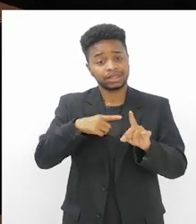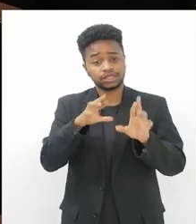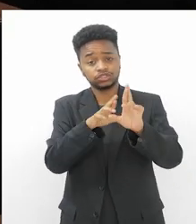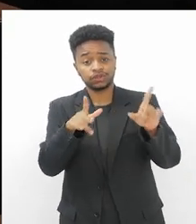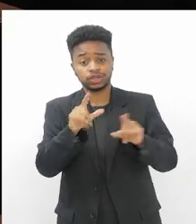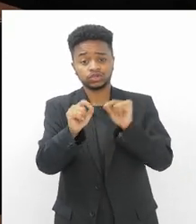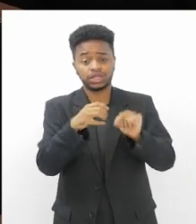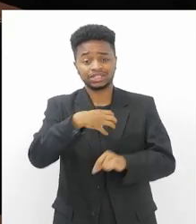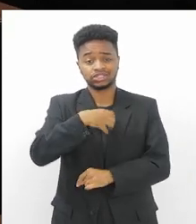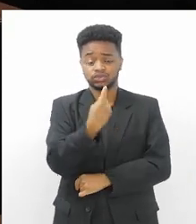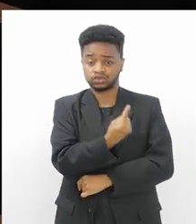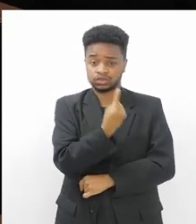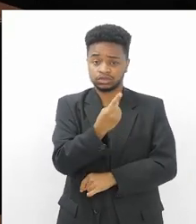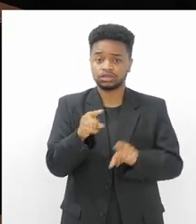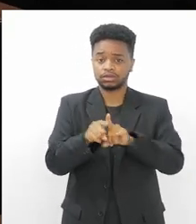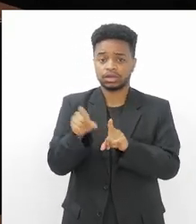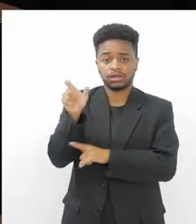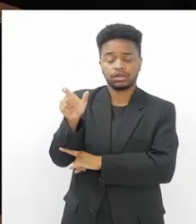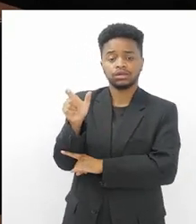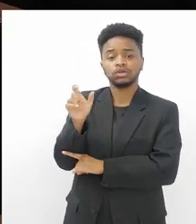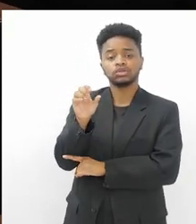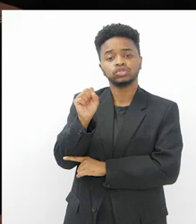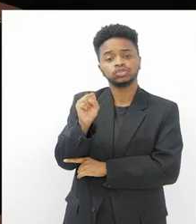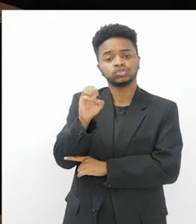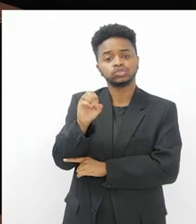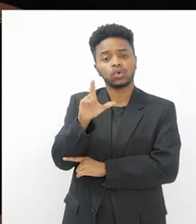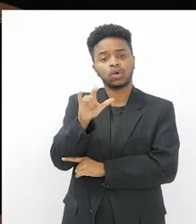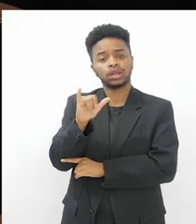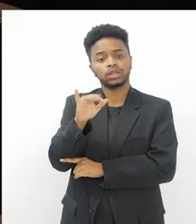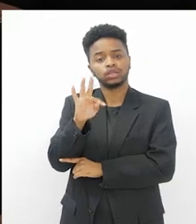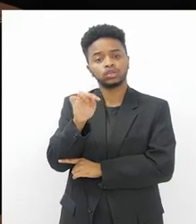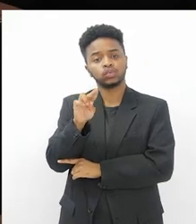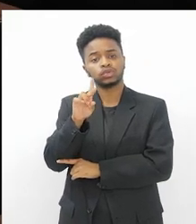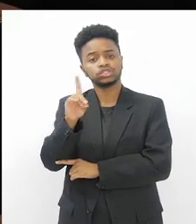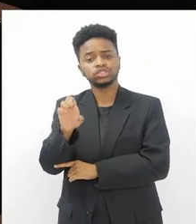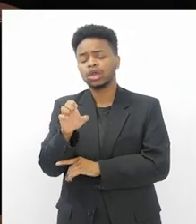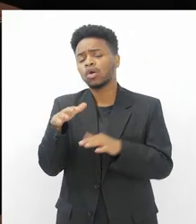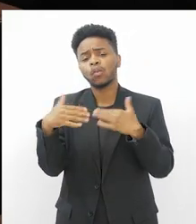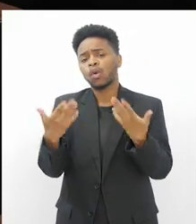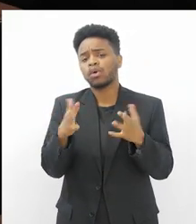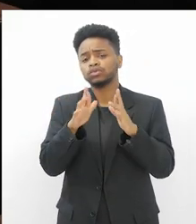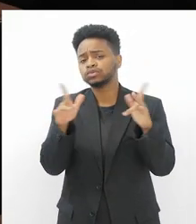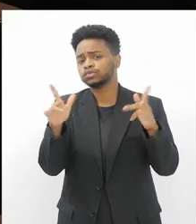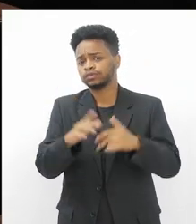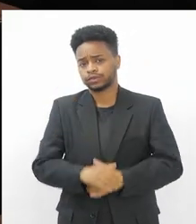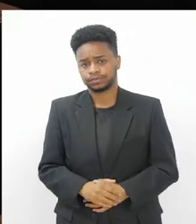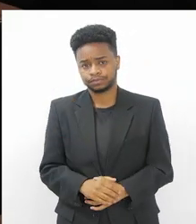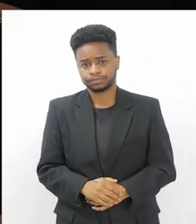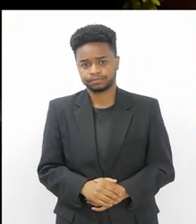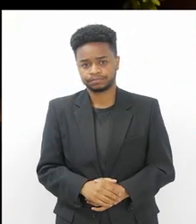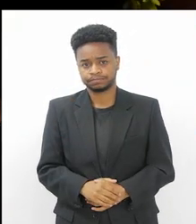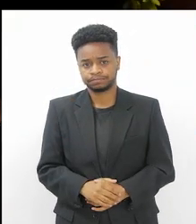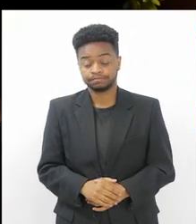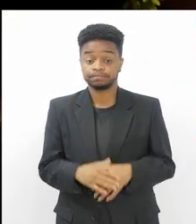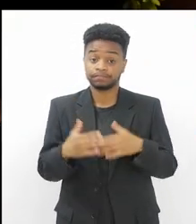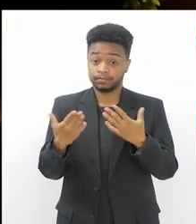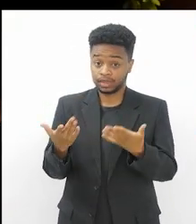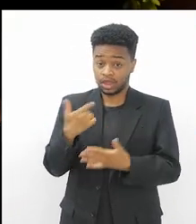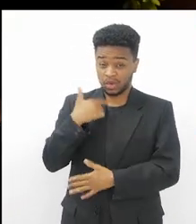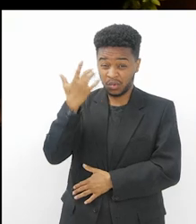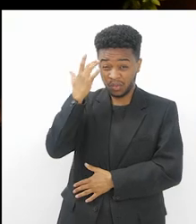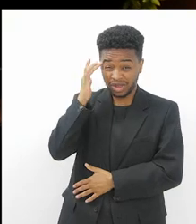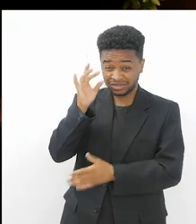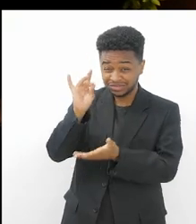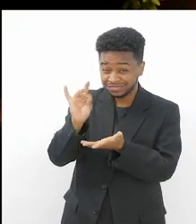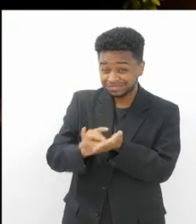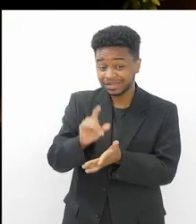solidão e solitude, né? O que a senhora pode falar em relação a essa diferença? Olha, eu acho